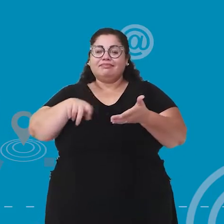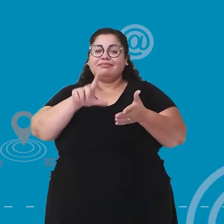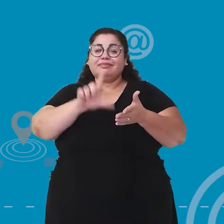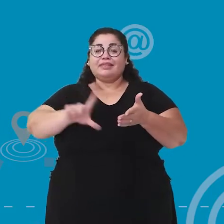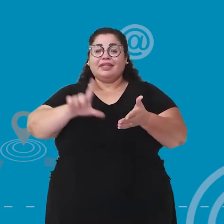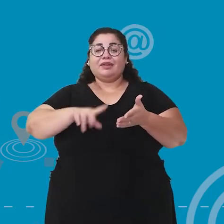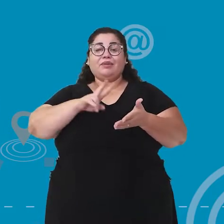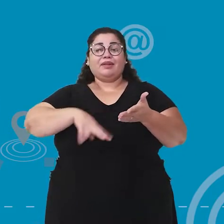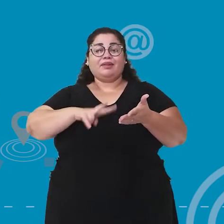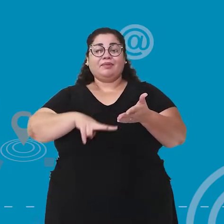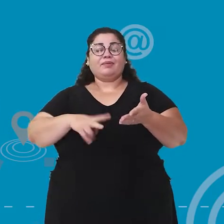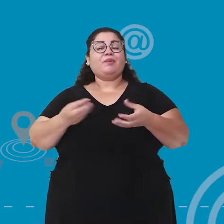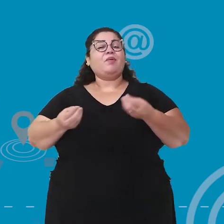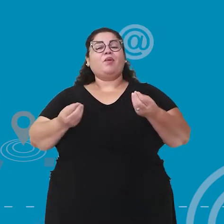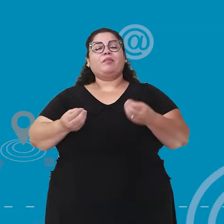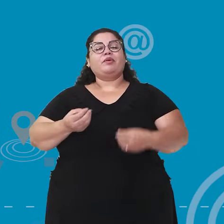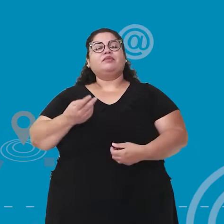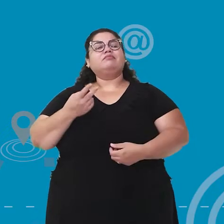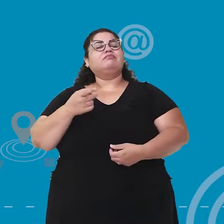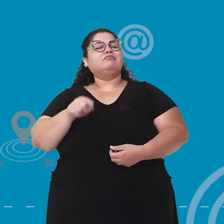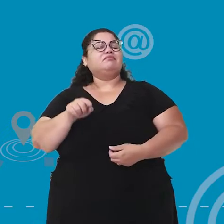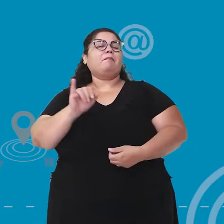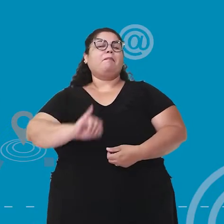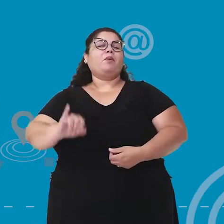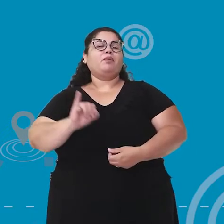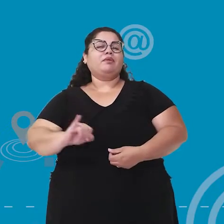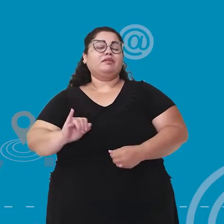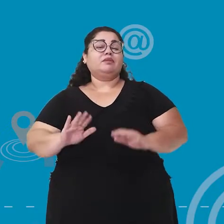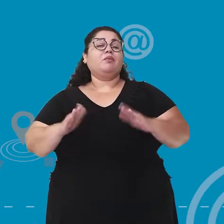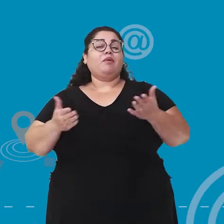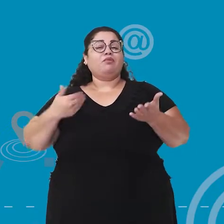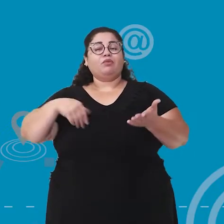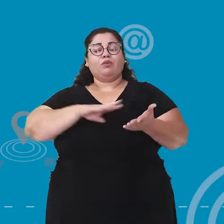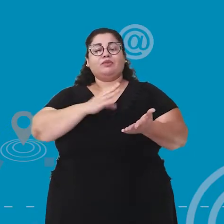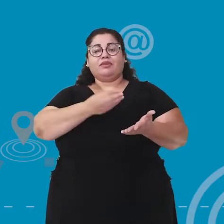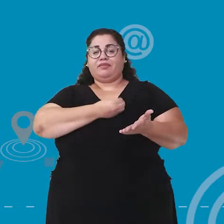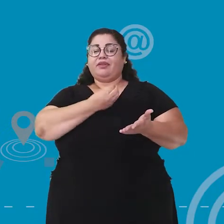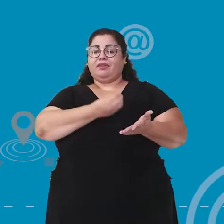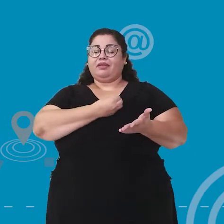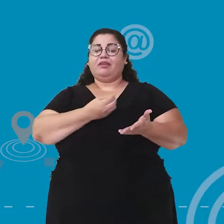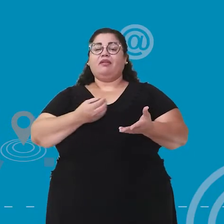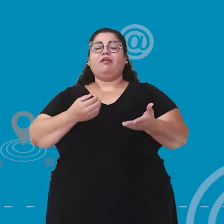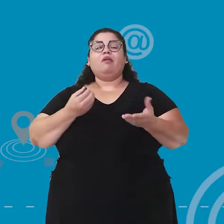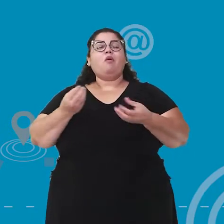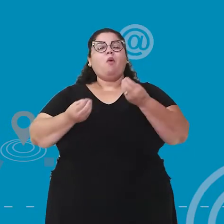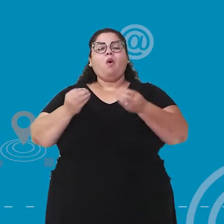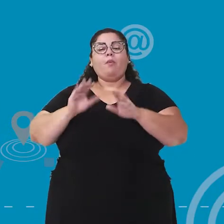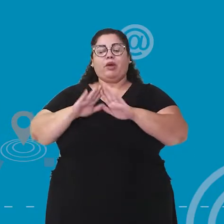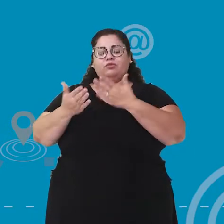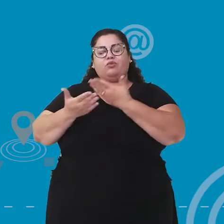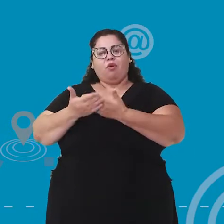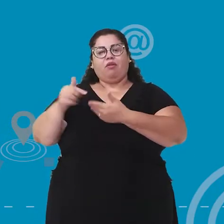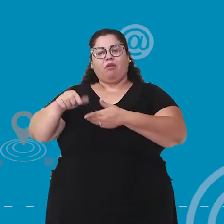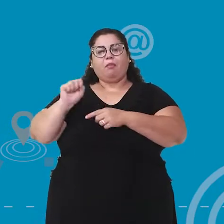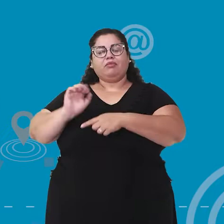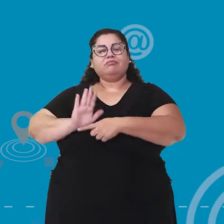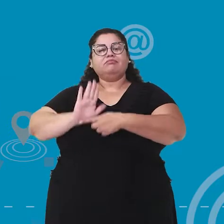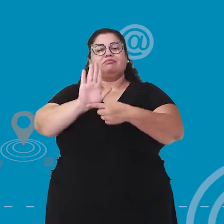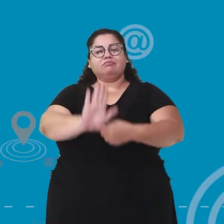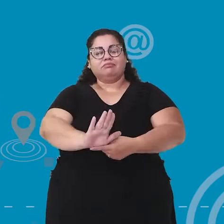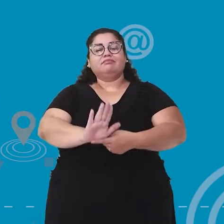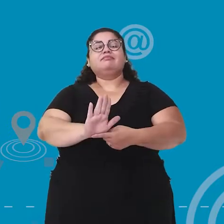mundo da leitura literária. Qual a sua importância para a nossa vida e como a escola